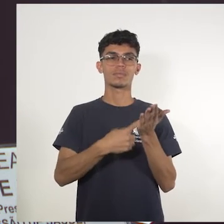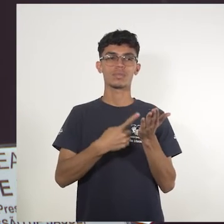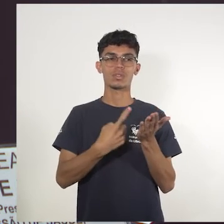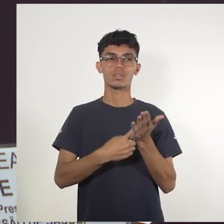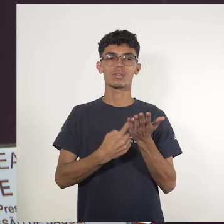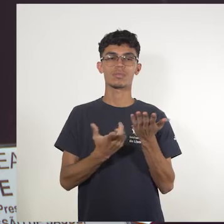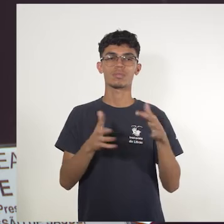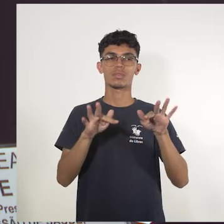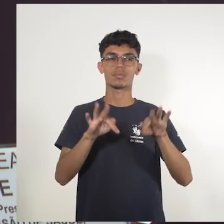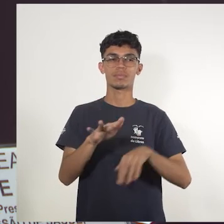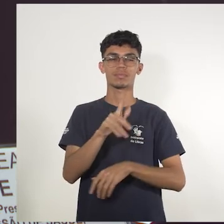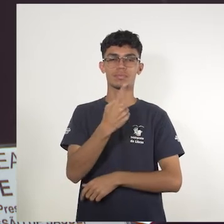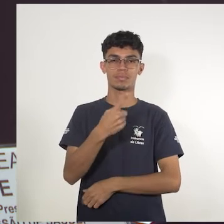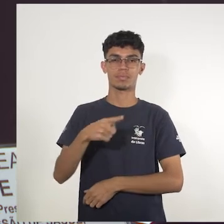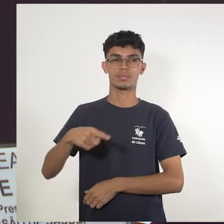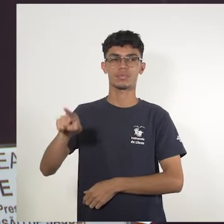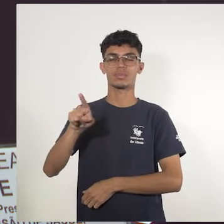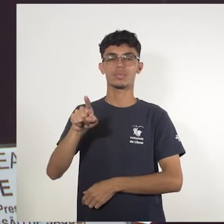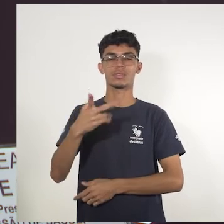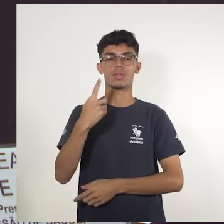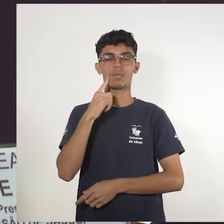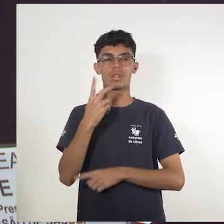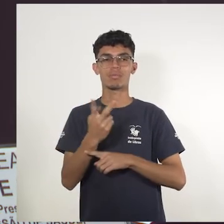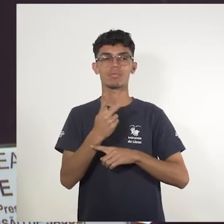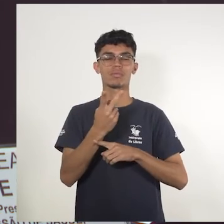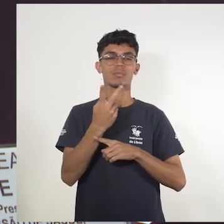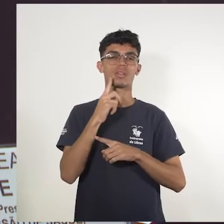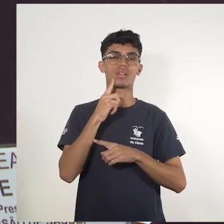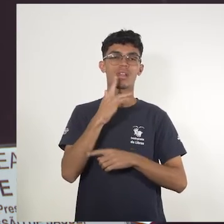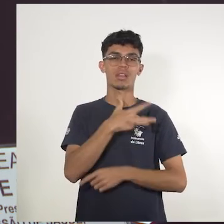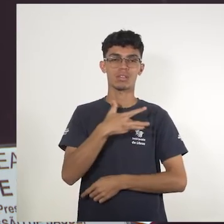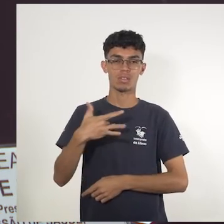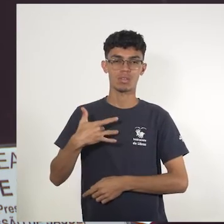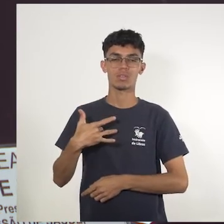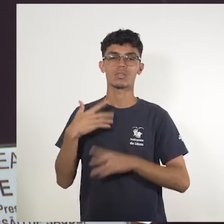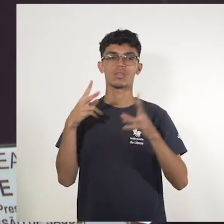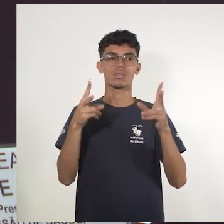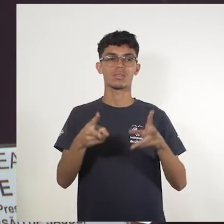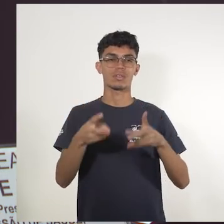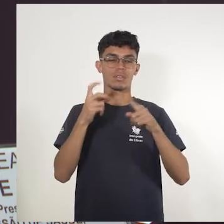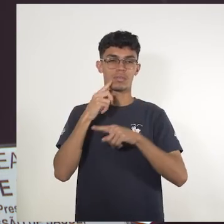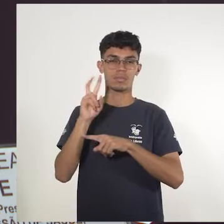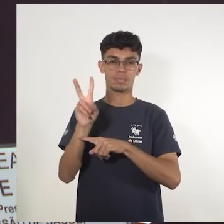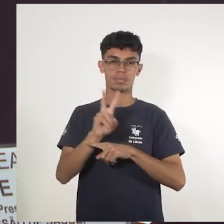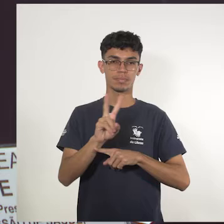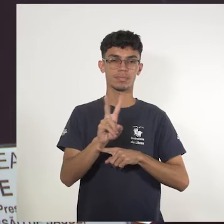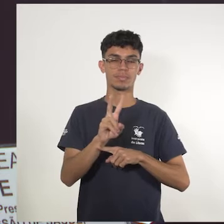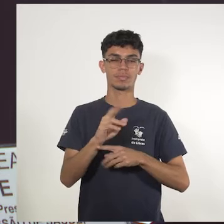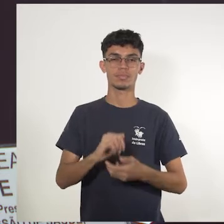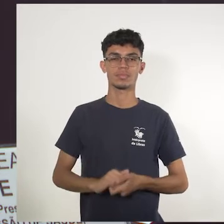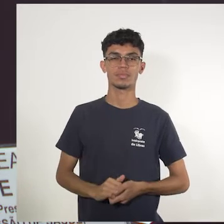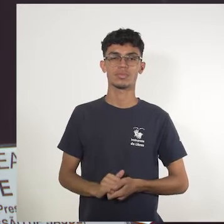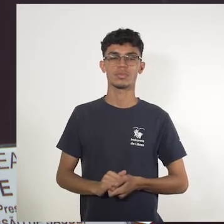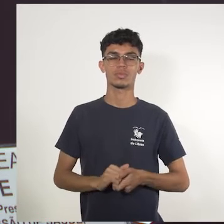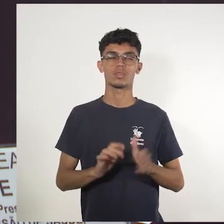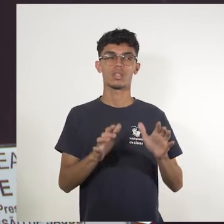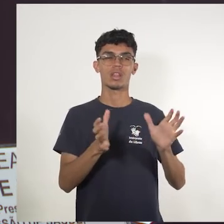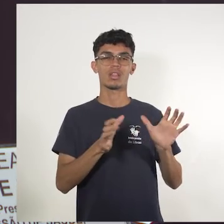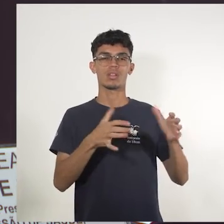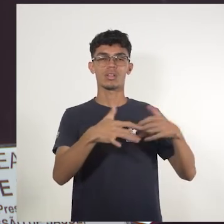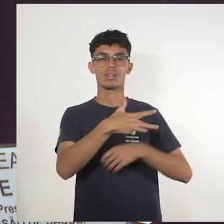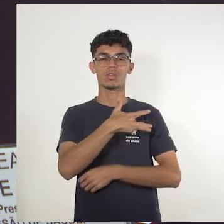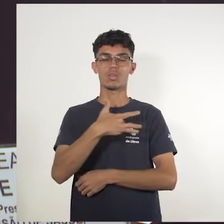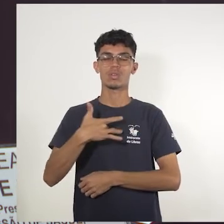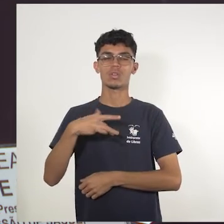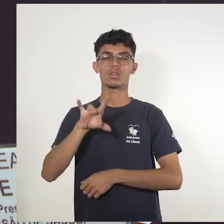com relação à saúde, fiscalizando, acompanhando, auxiliando, e a gente percebe, até na qualidade de presidente da Comissão de Saúde da Casa, que não é só